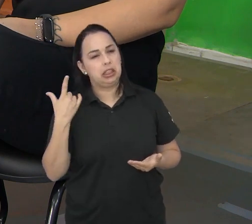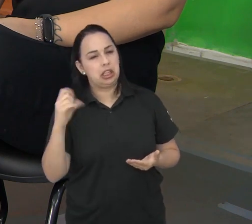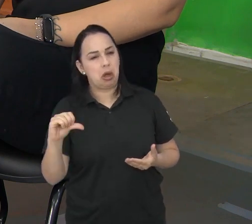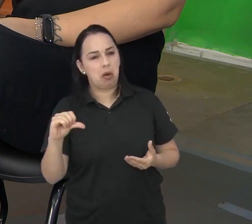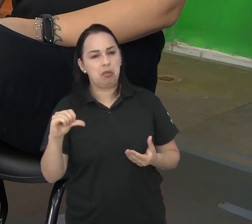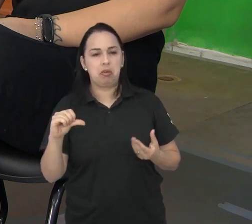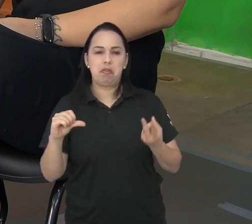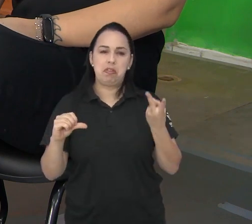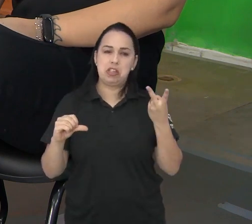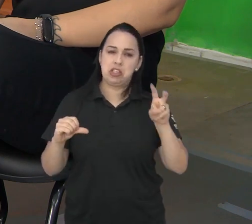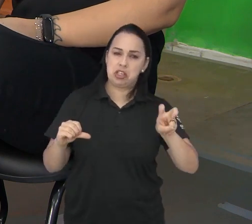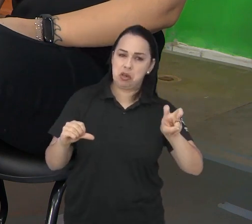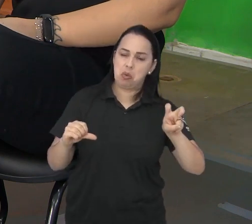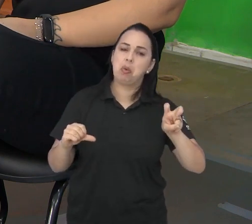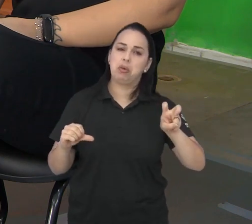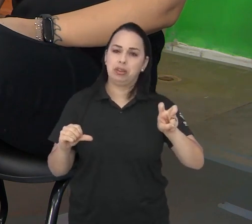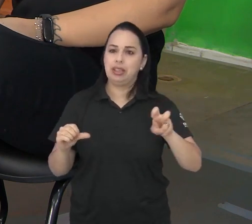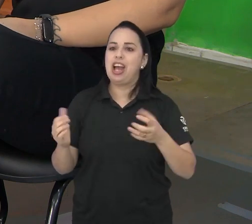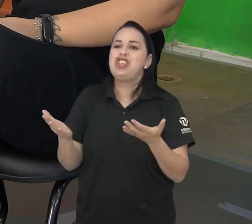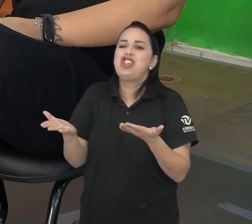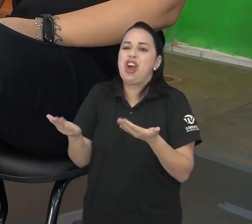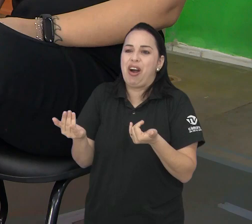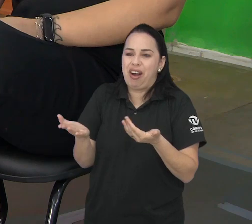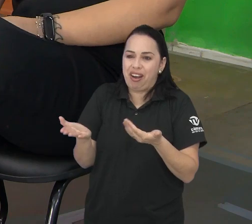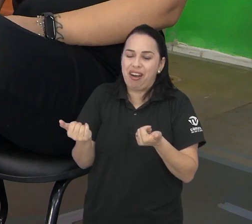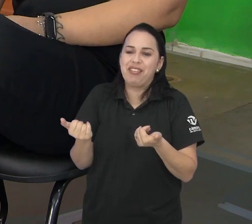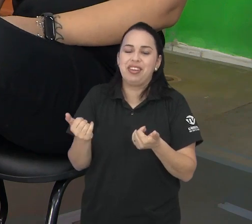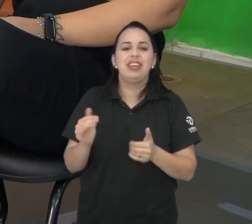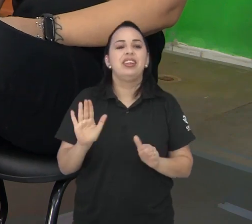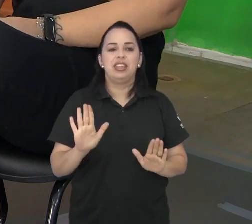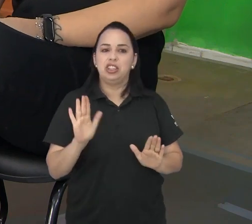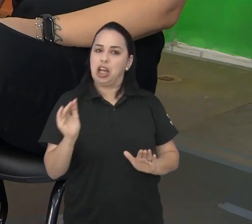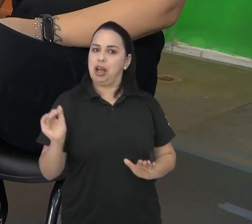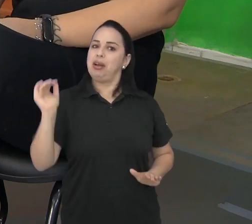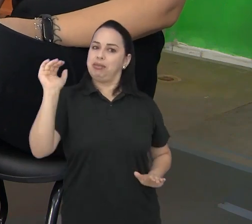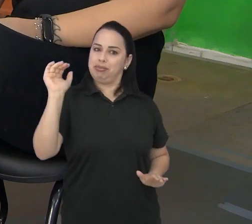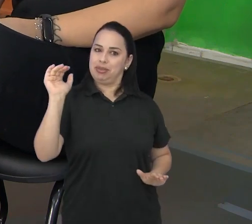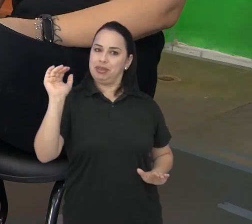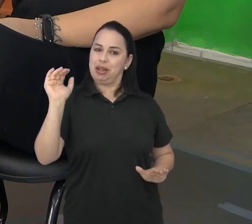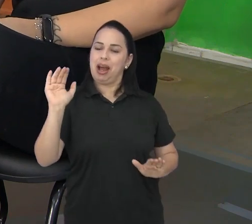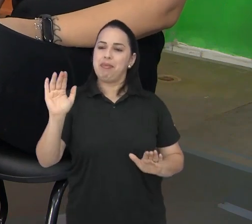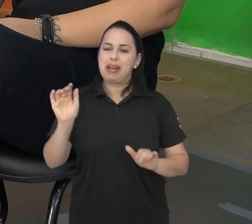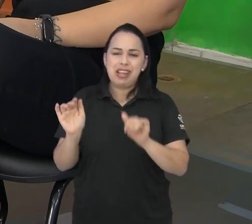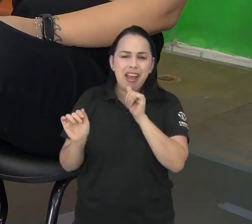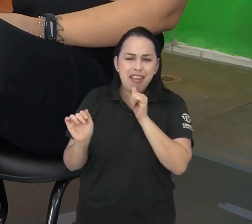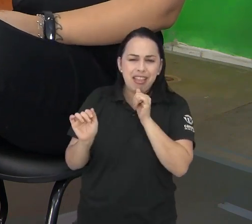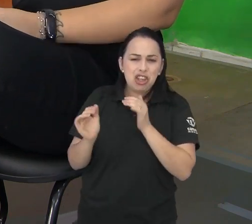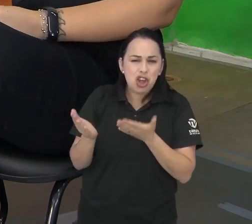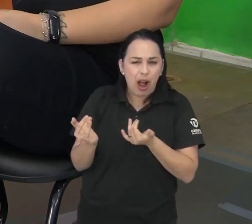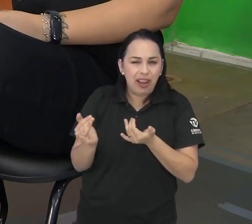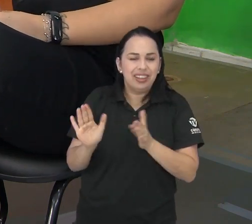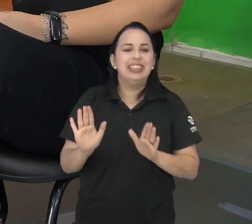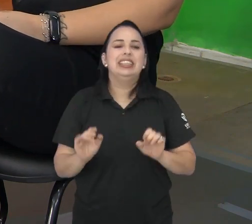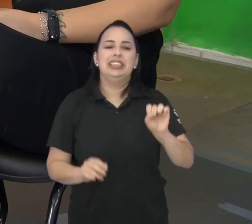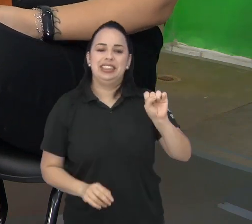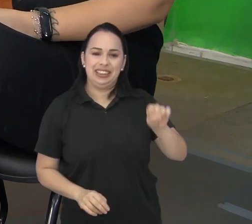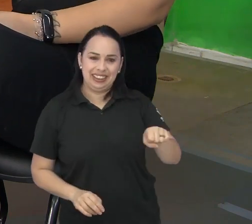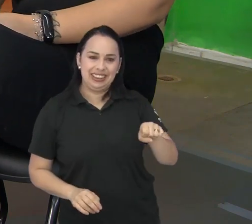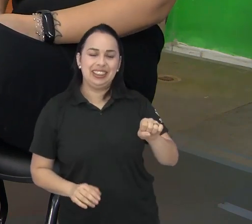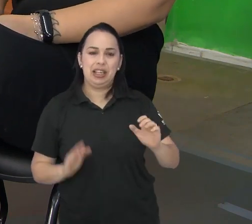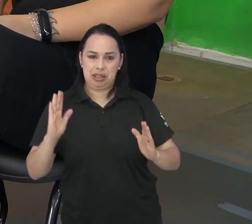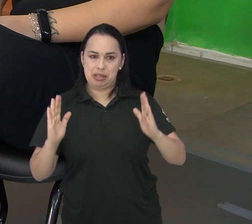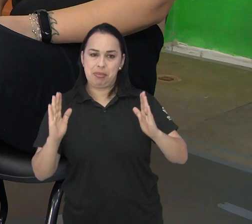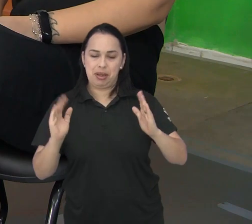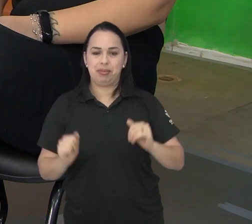entre 19 a 25 anos. Bem assim. jovem. Já eram mais adultos, né? Mas... Jovens adultos, sim.